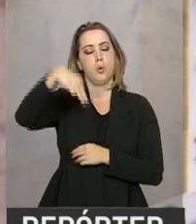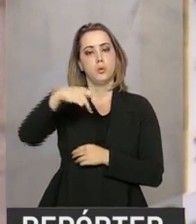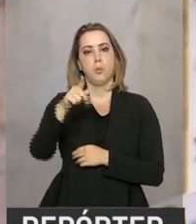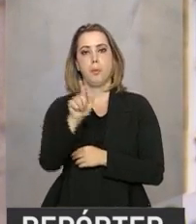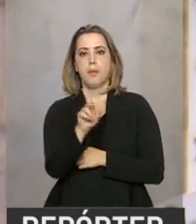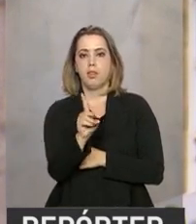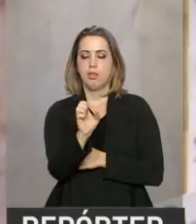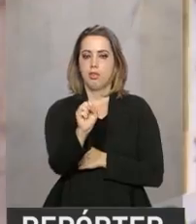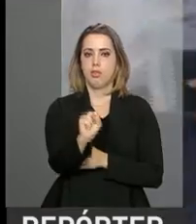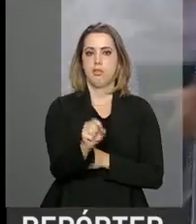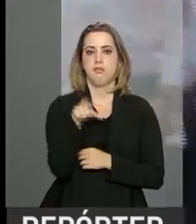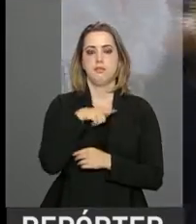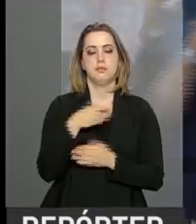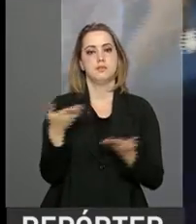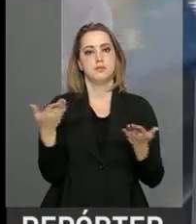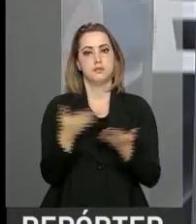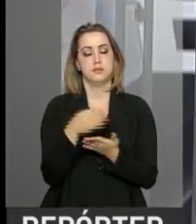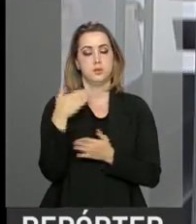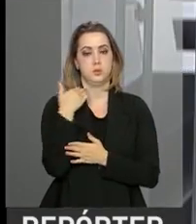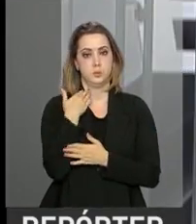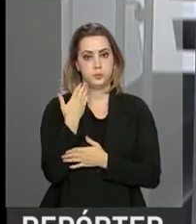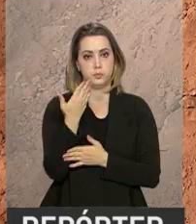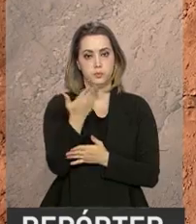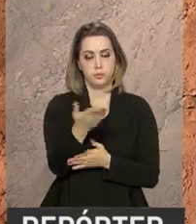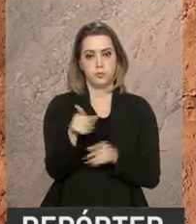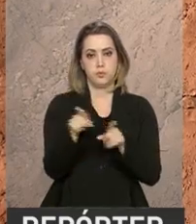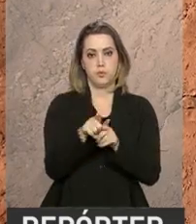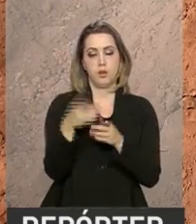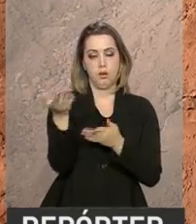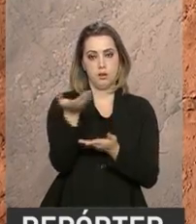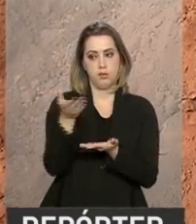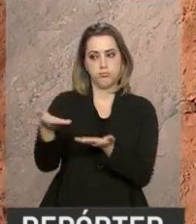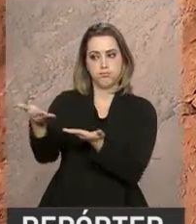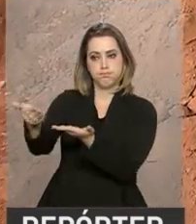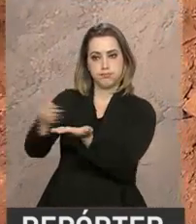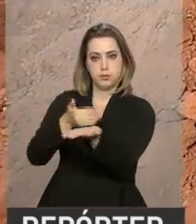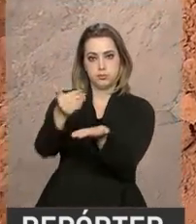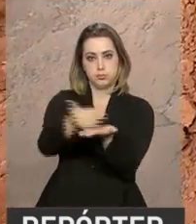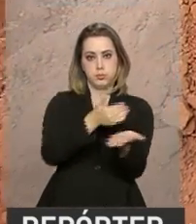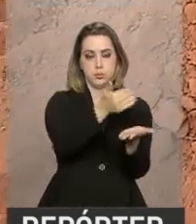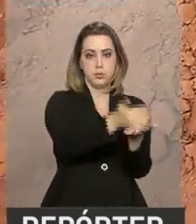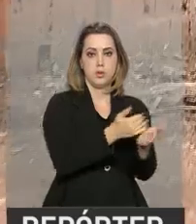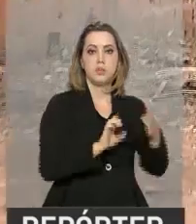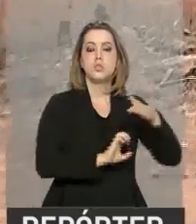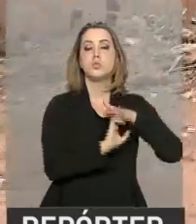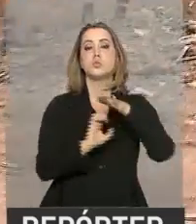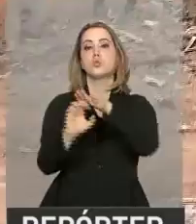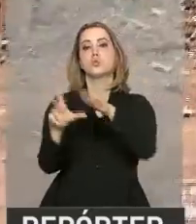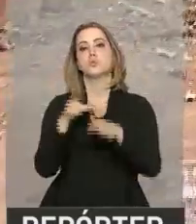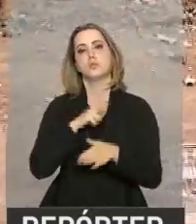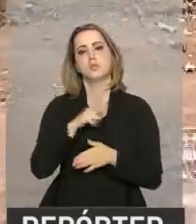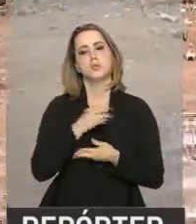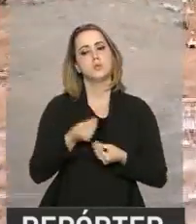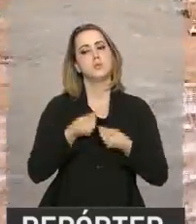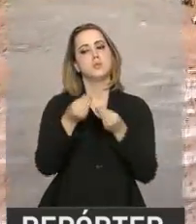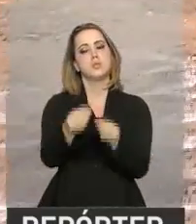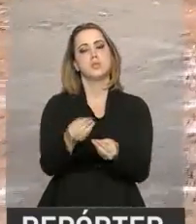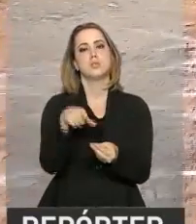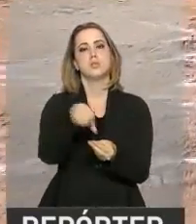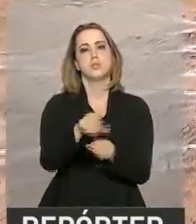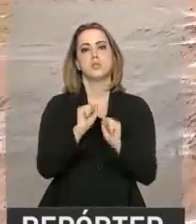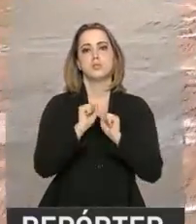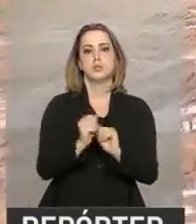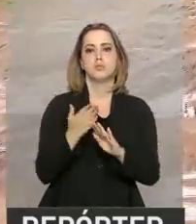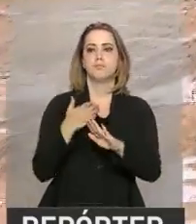econômico e social o bnds que era atrair recursos da iniciativa privada para garantir o acesso da população